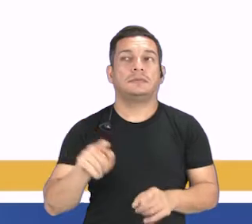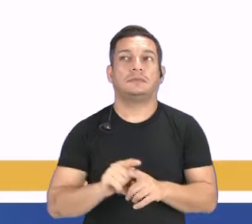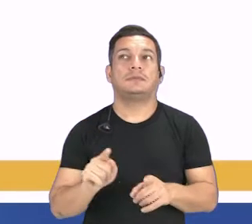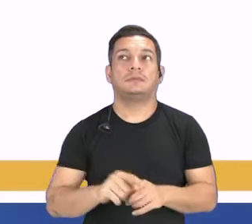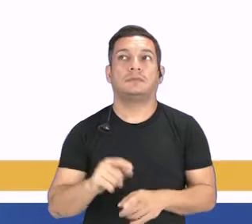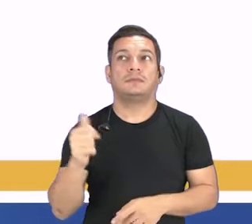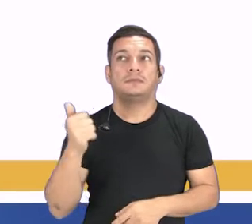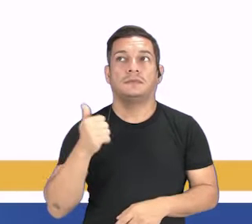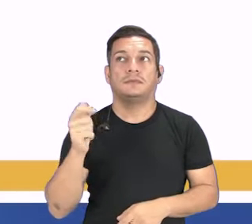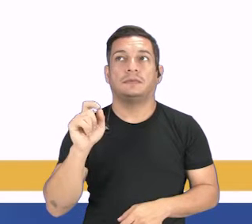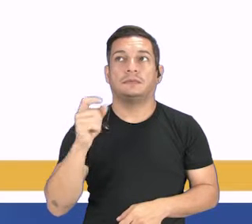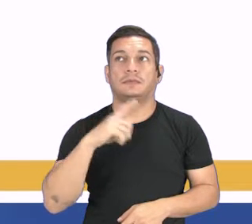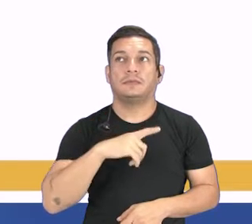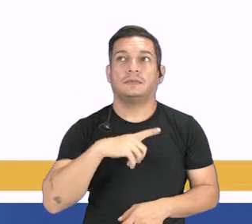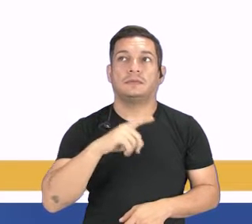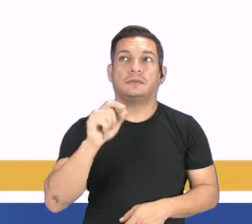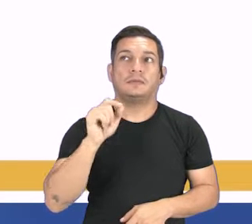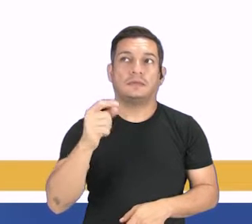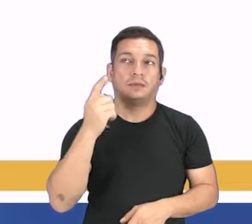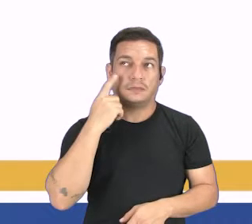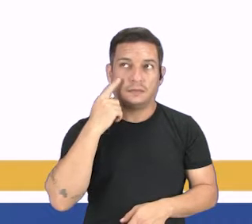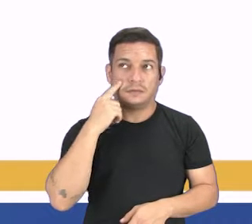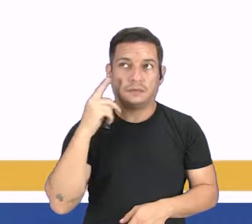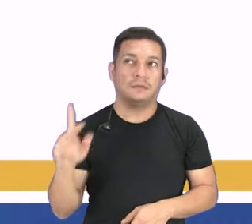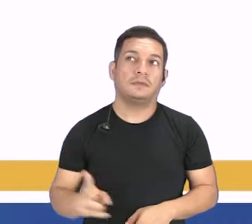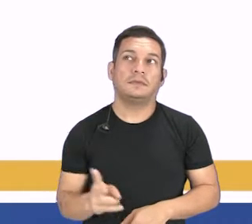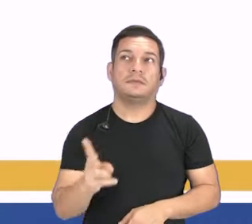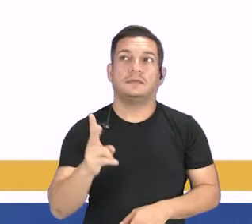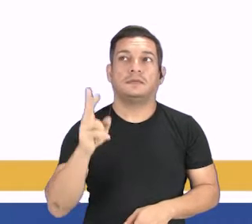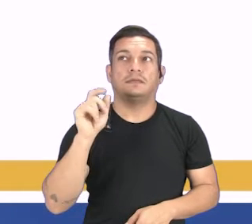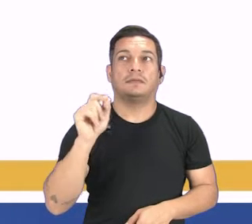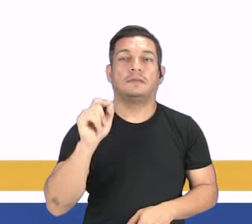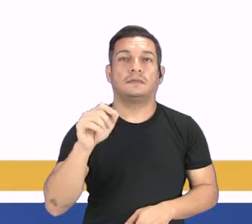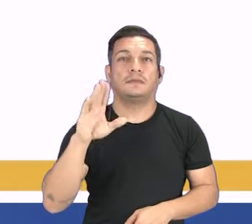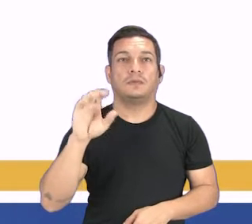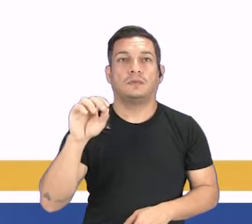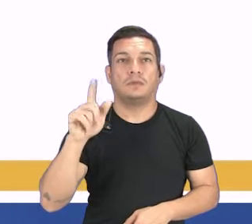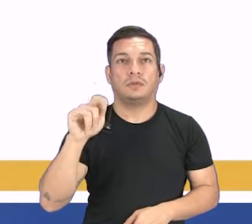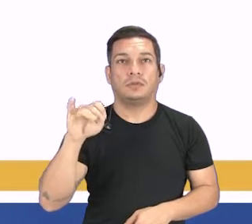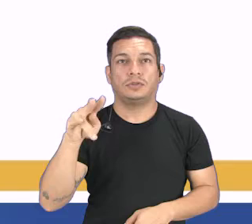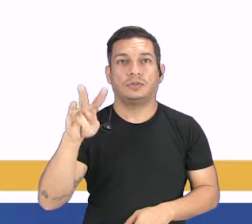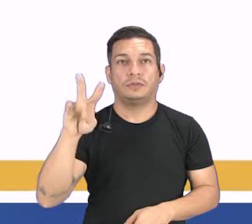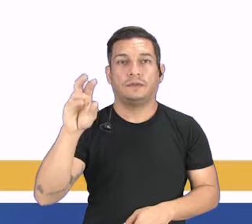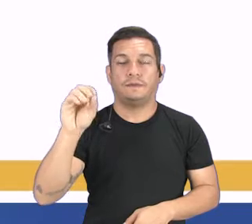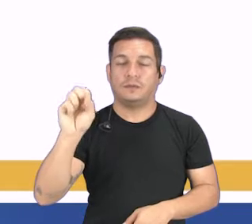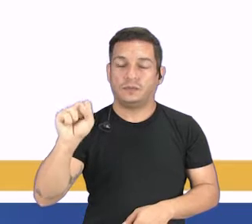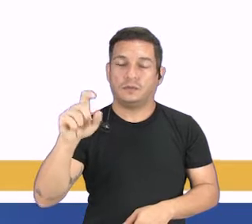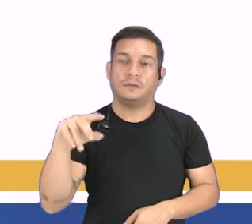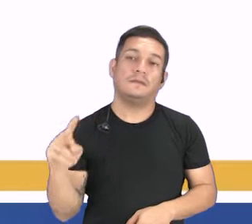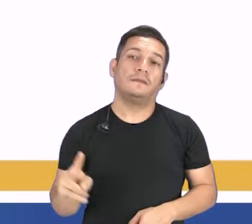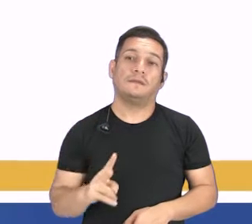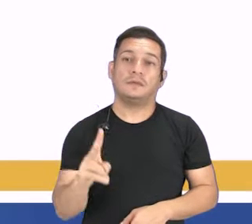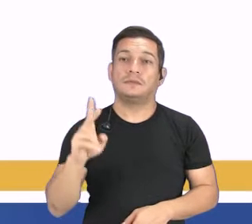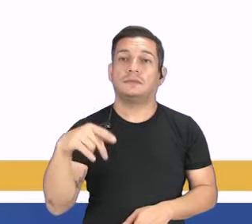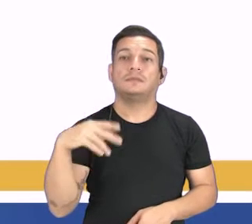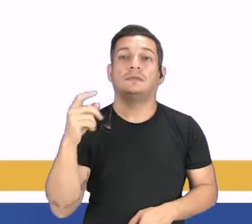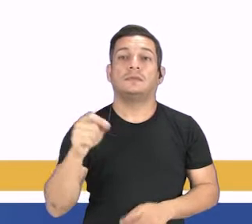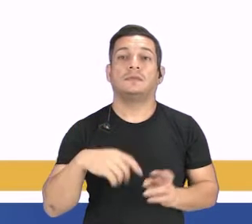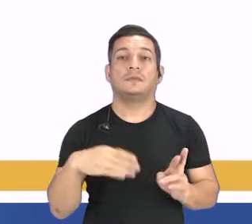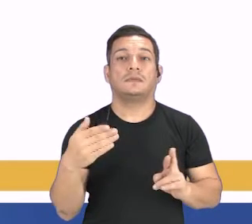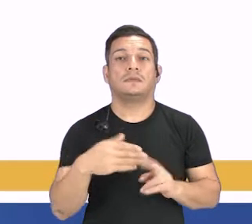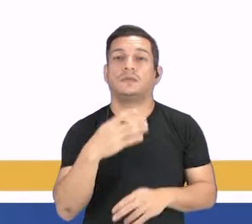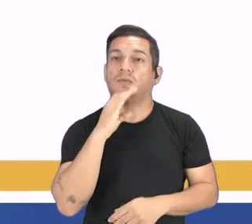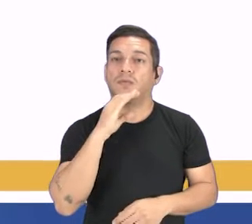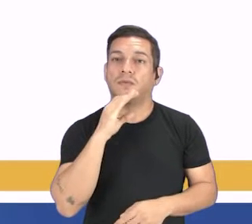seus valores, primeiramente eu coloquei aqui os valores que nós chamamos de valores cognitivos, isto é, valores que são referentes